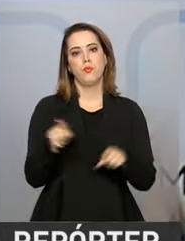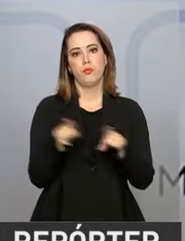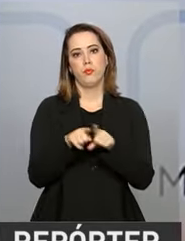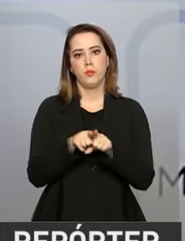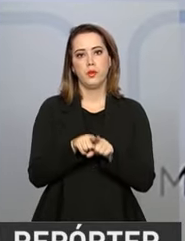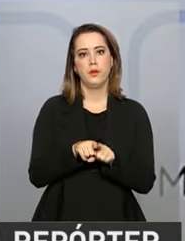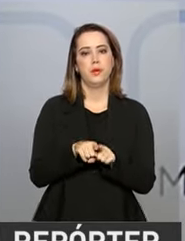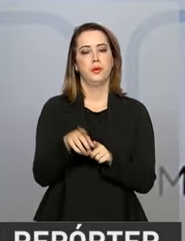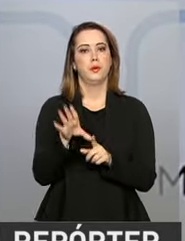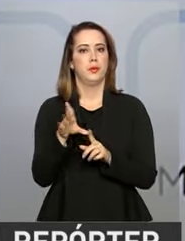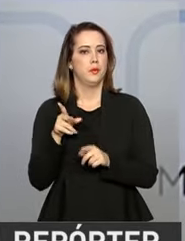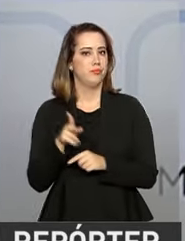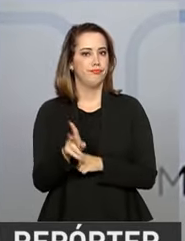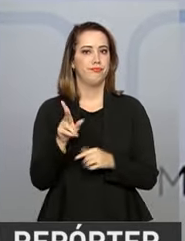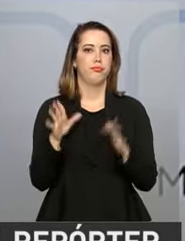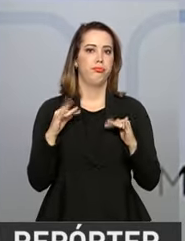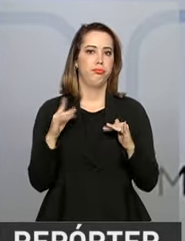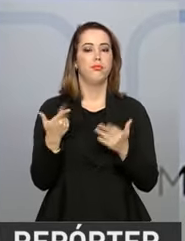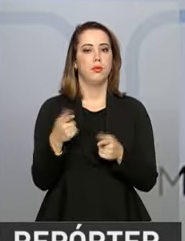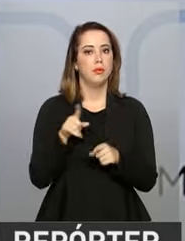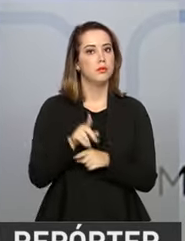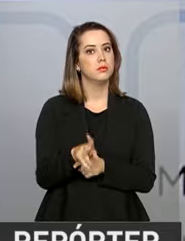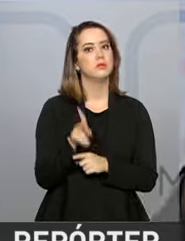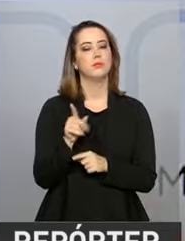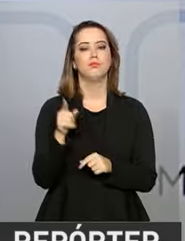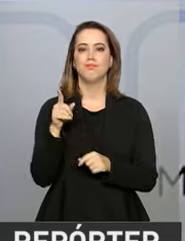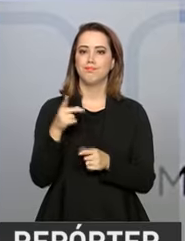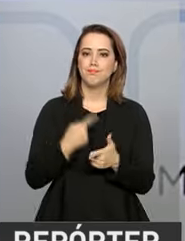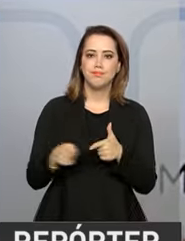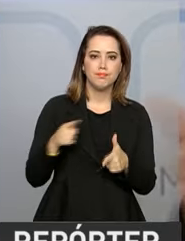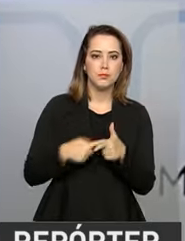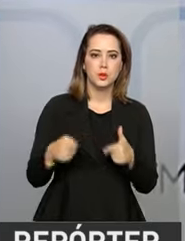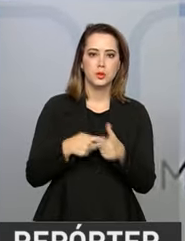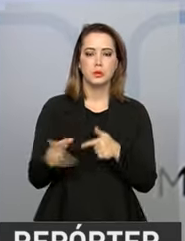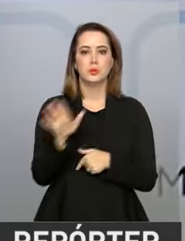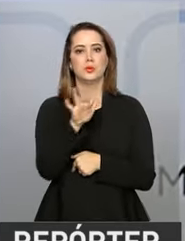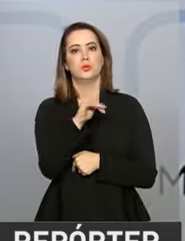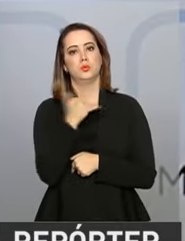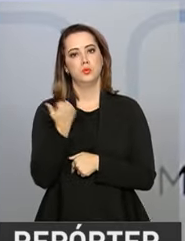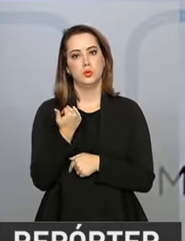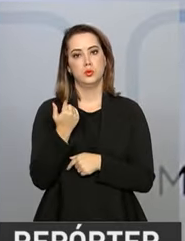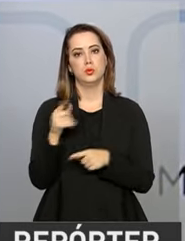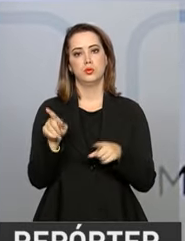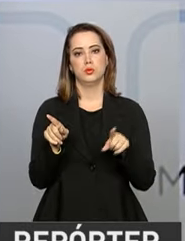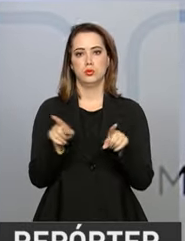tabagismo e alcoolismo, os grandes fatores de mortes e de